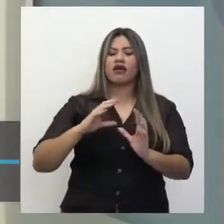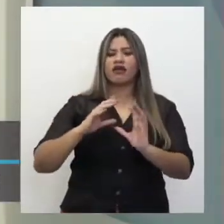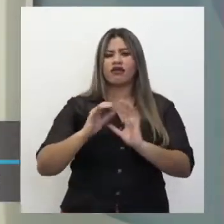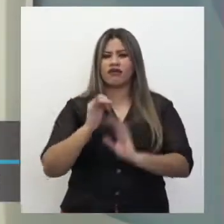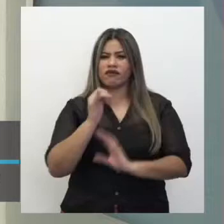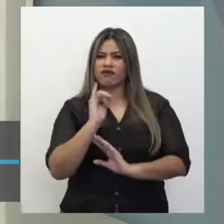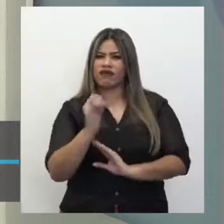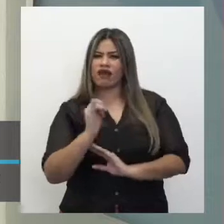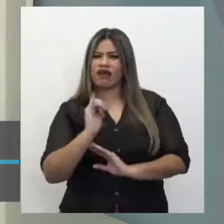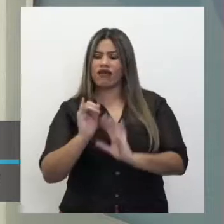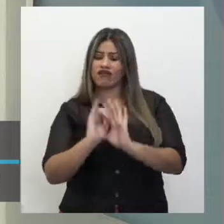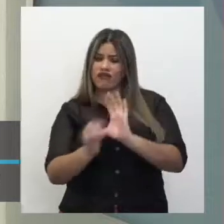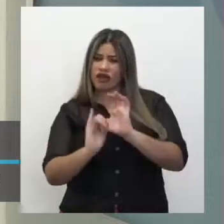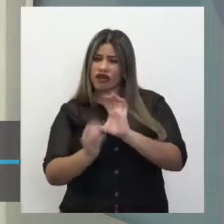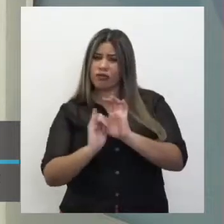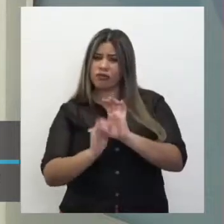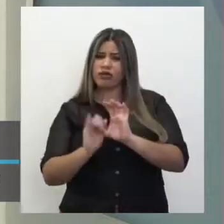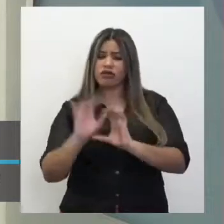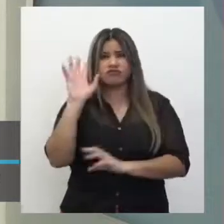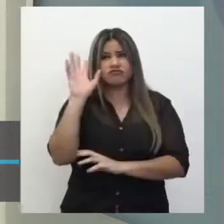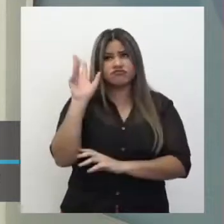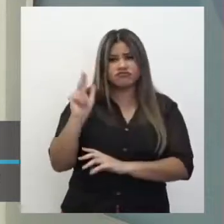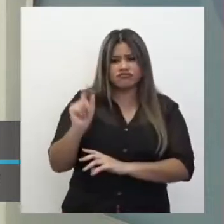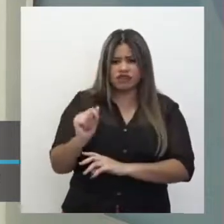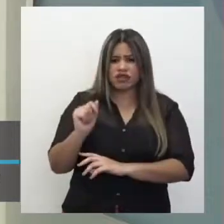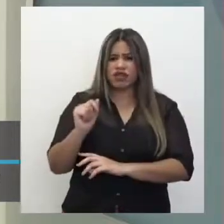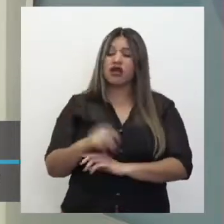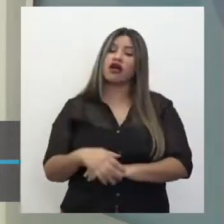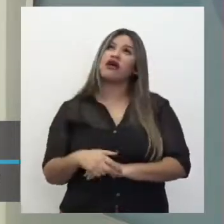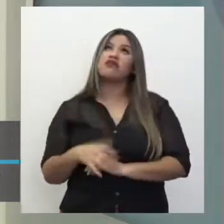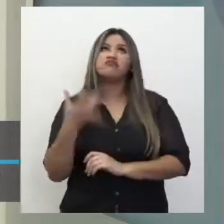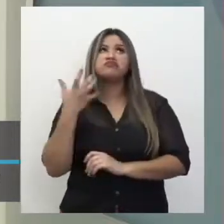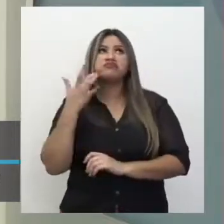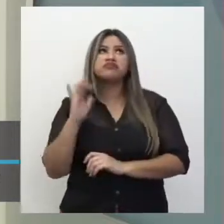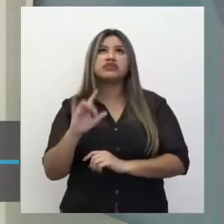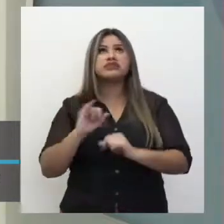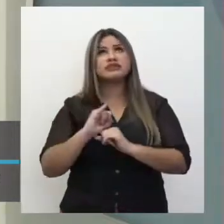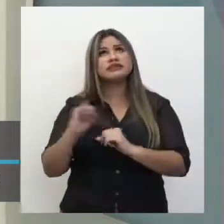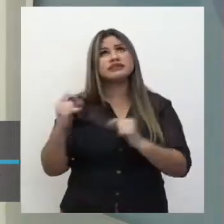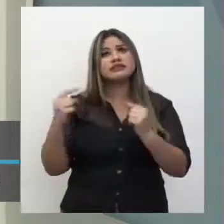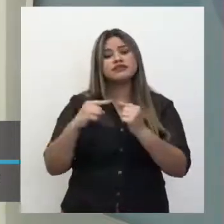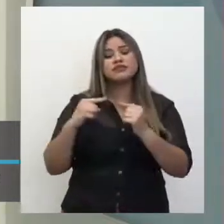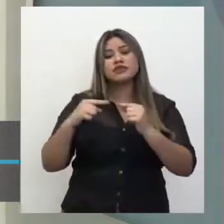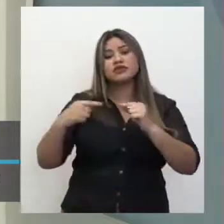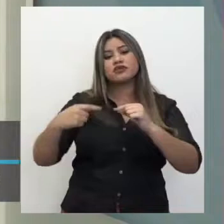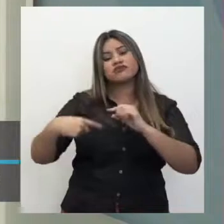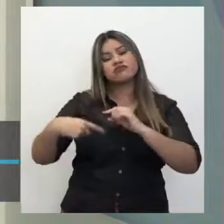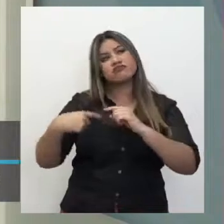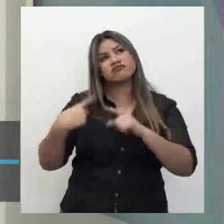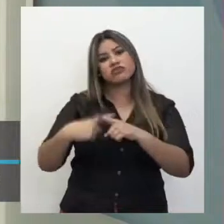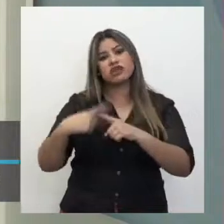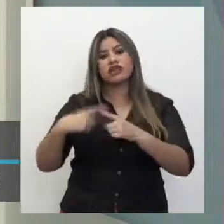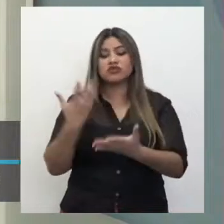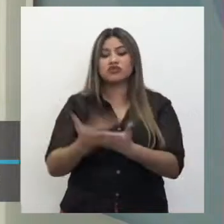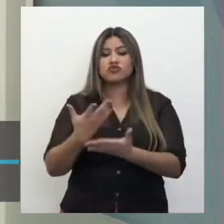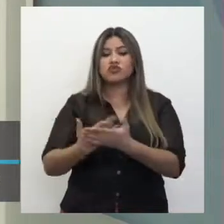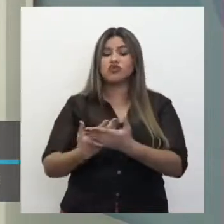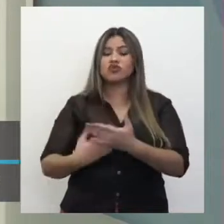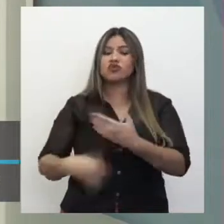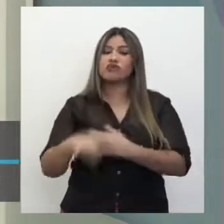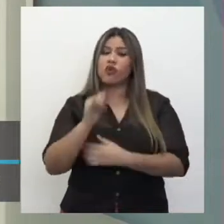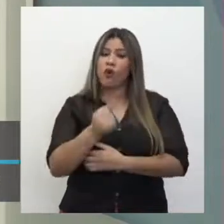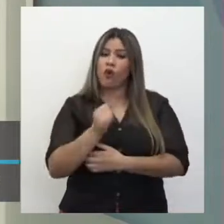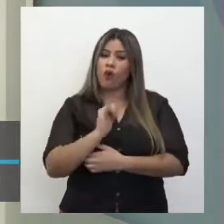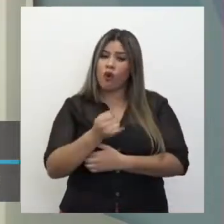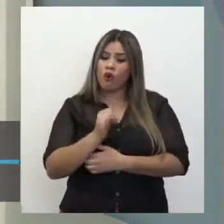sei se eu posso dizer uma fábula, porque a gente tá estudando aqui conforme conto africano, né? De qualquer forma, ficou